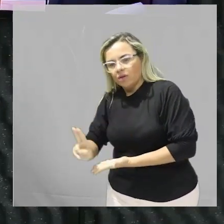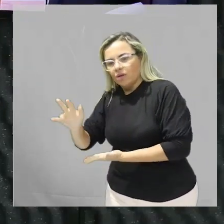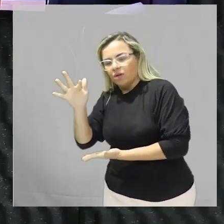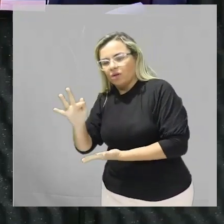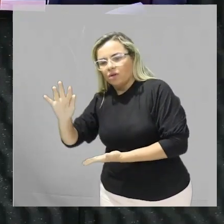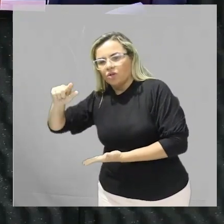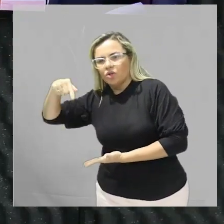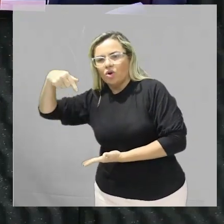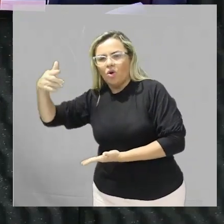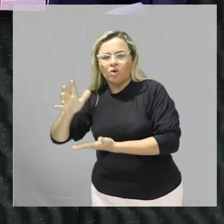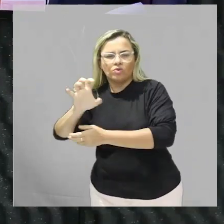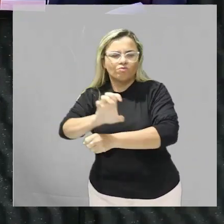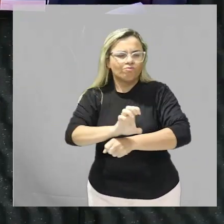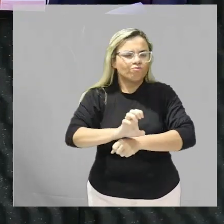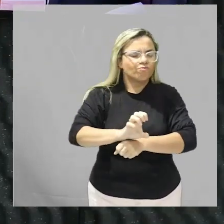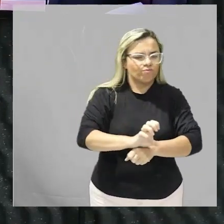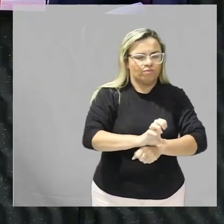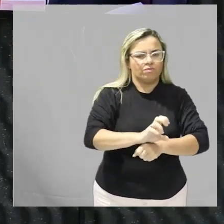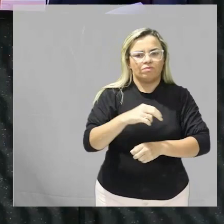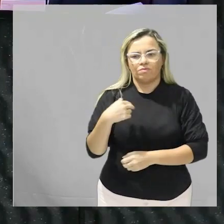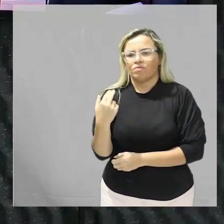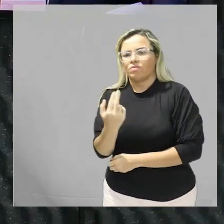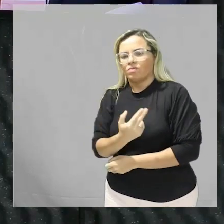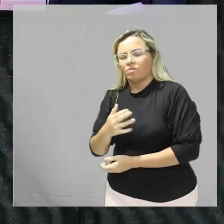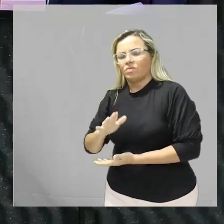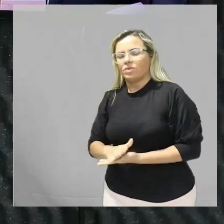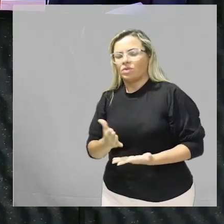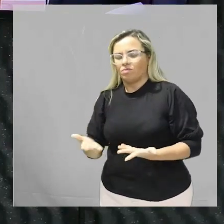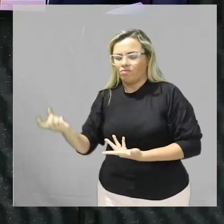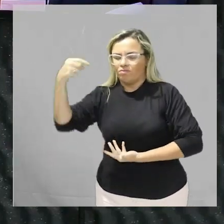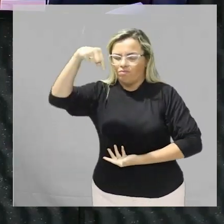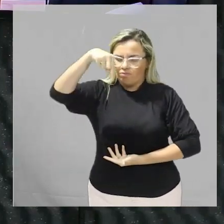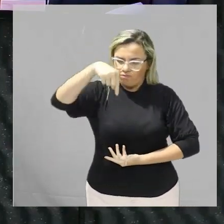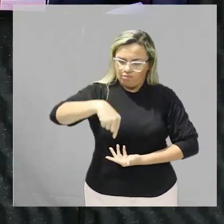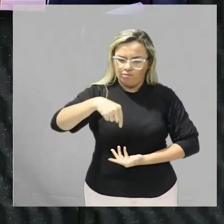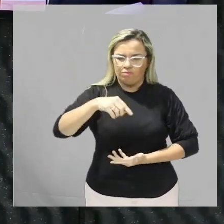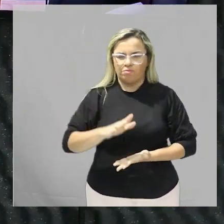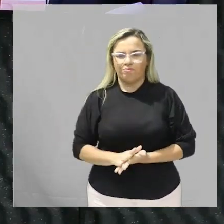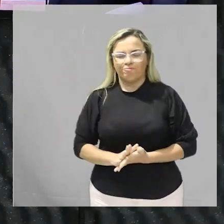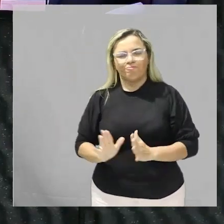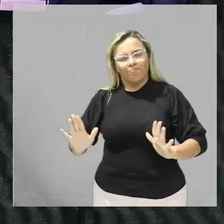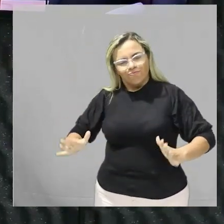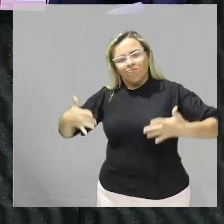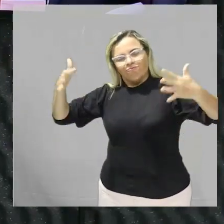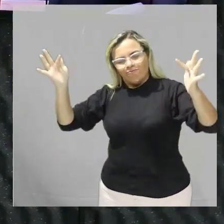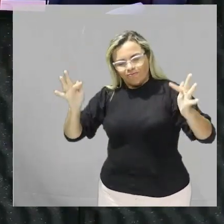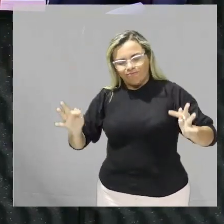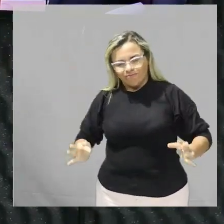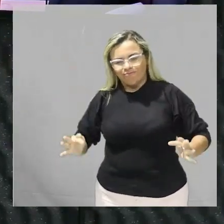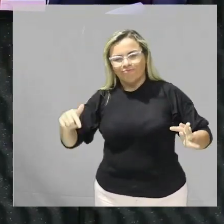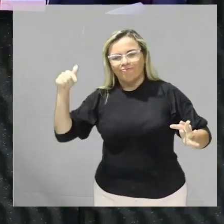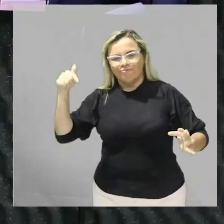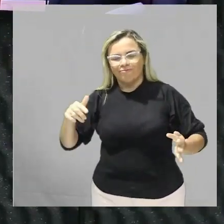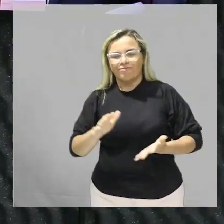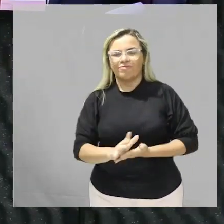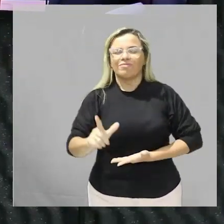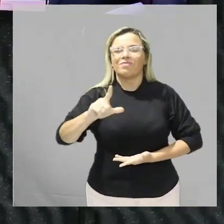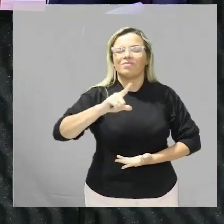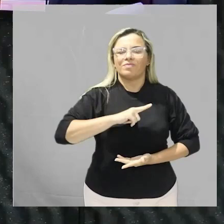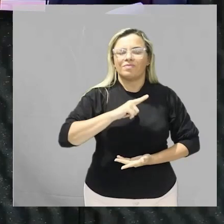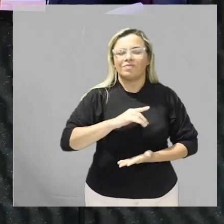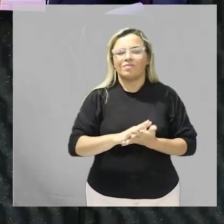outros estados. Então, nós estamos aqui, pessoal, bem vibrantes, felizes, porque a gente tem